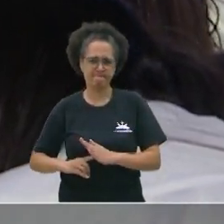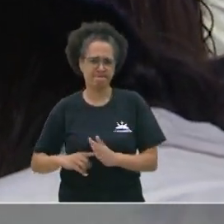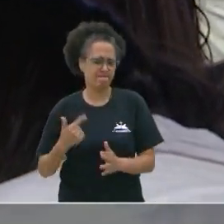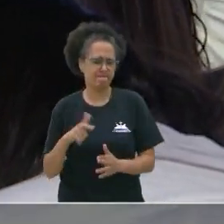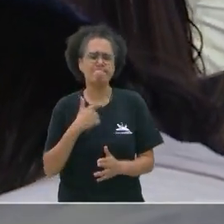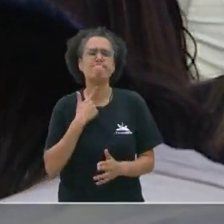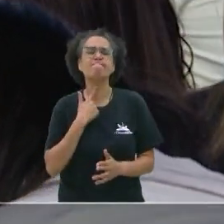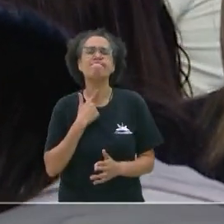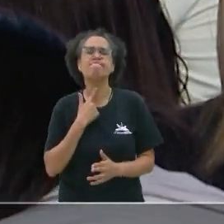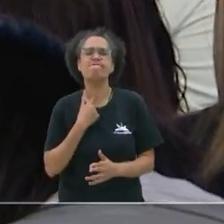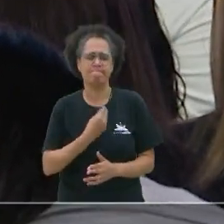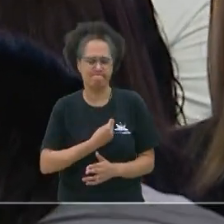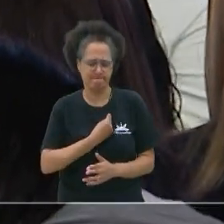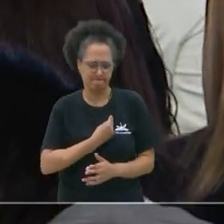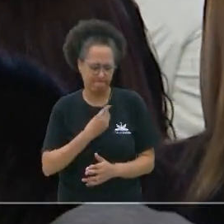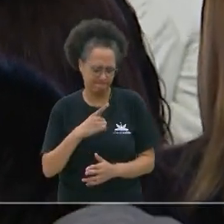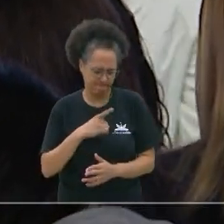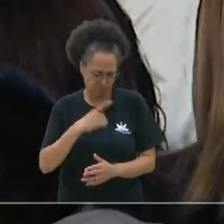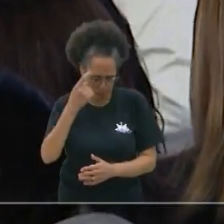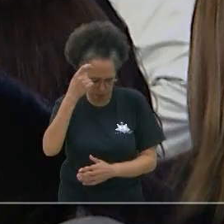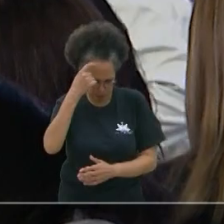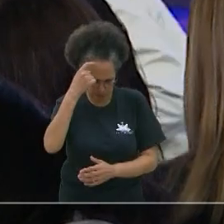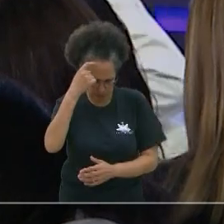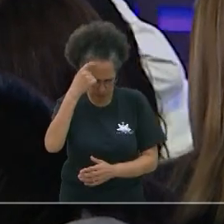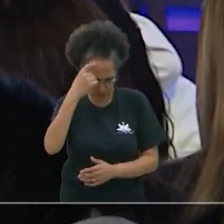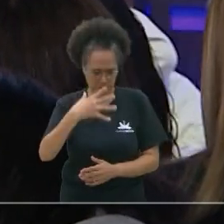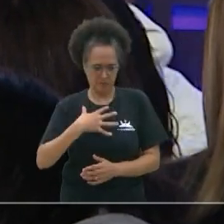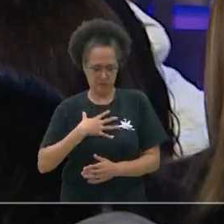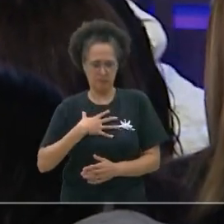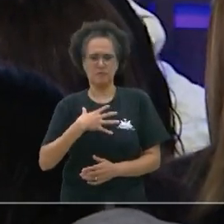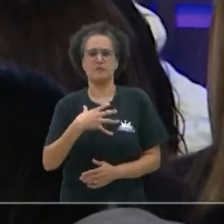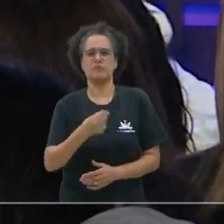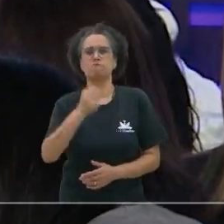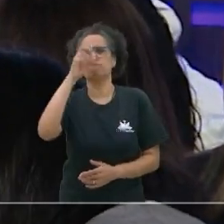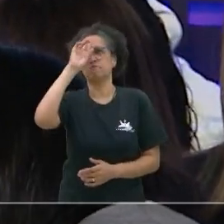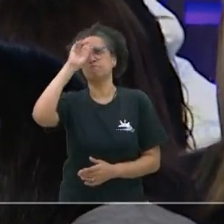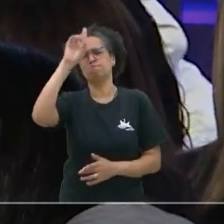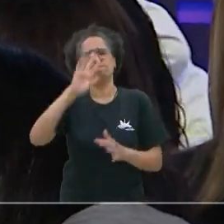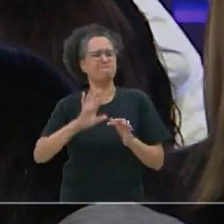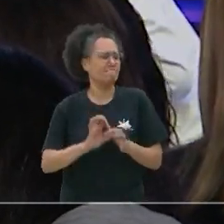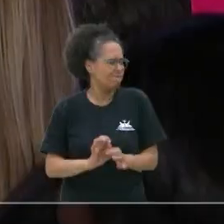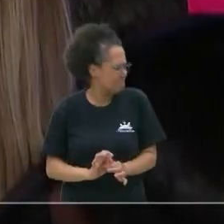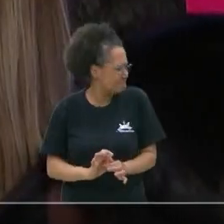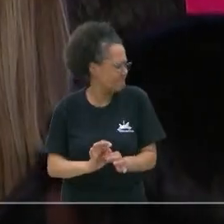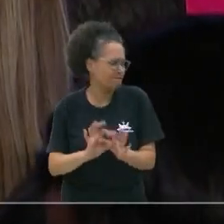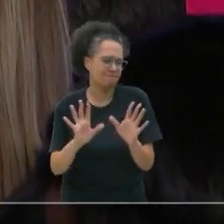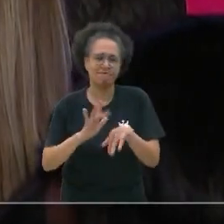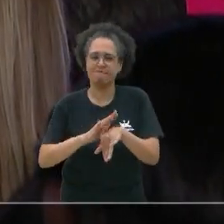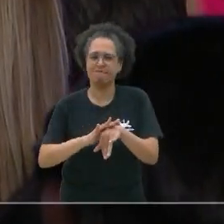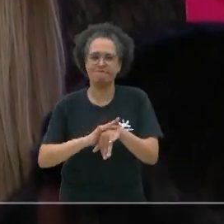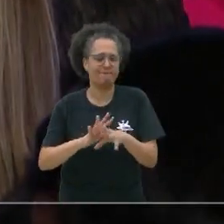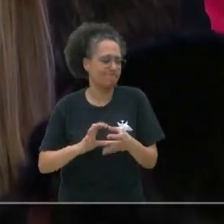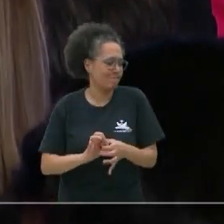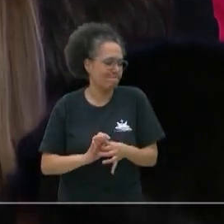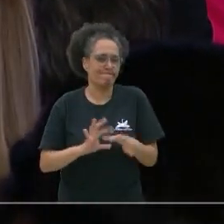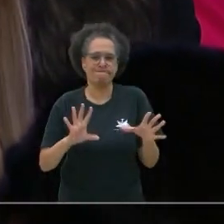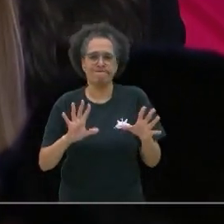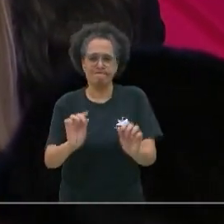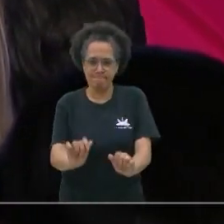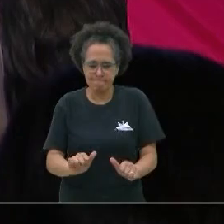de viver, pensamento suicida. Senhor, liberta, cura,